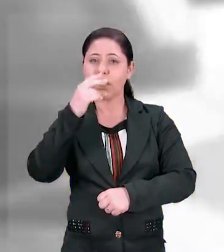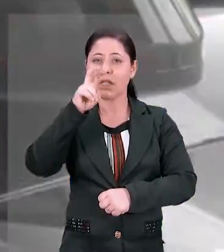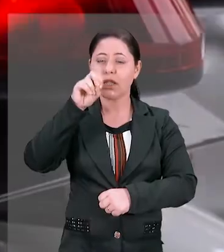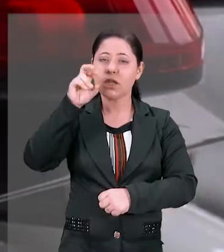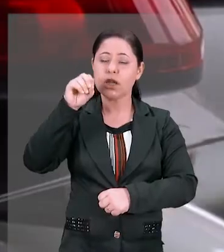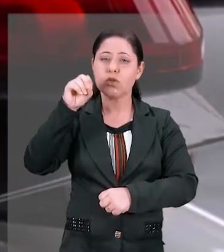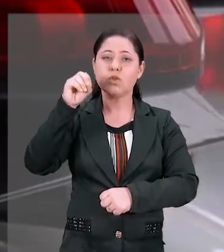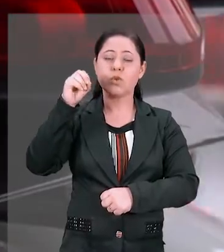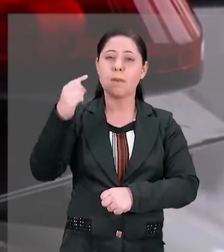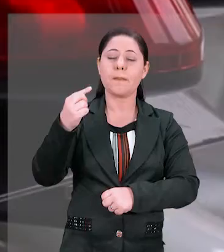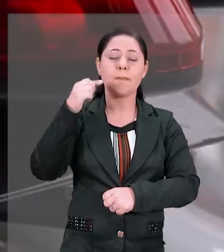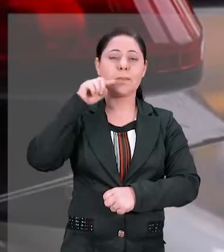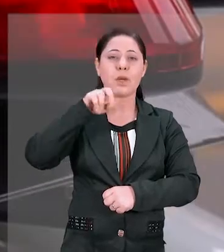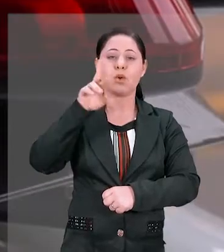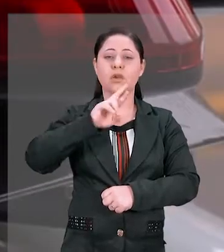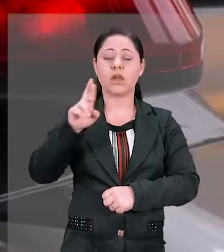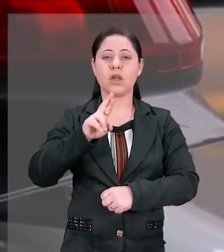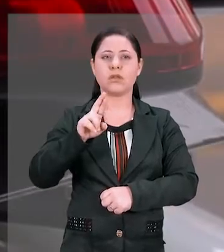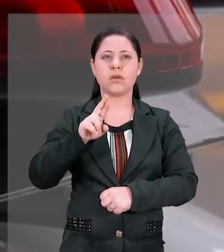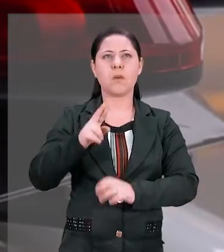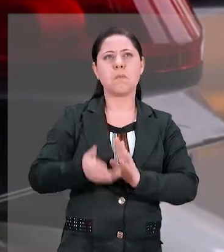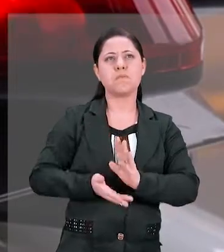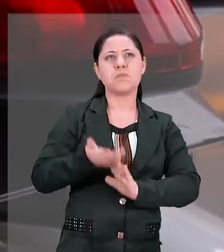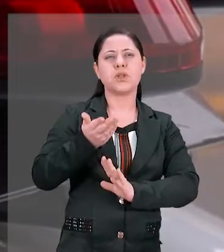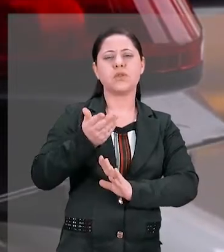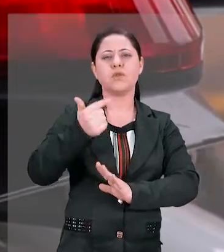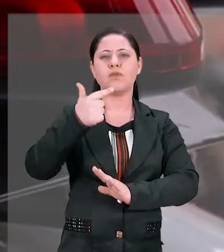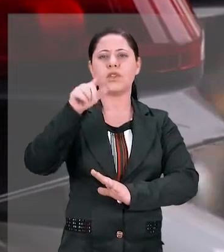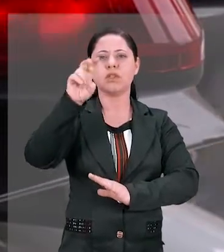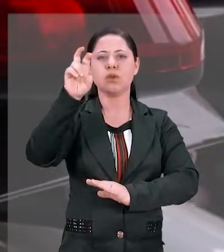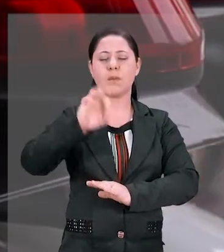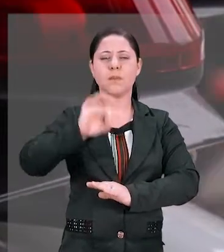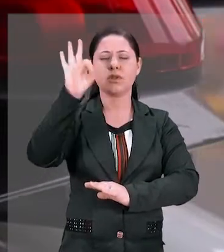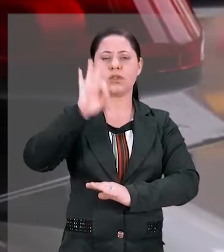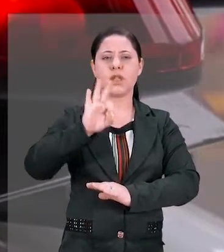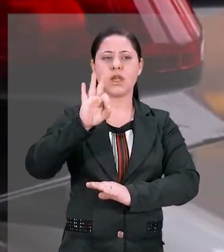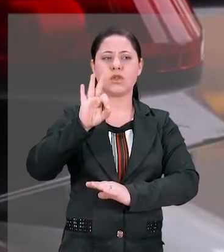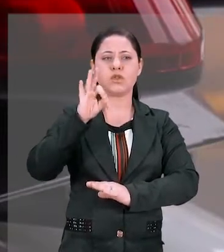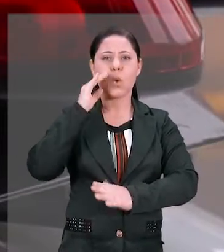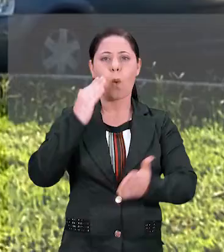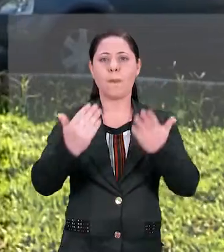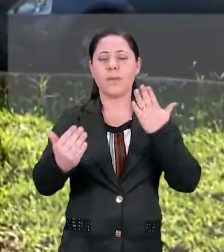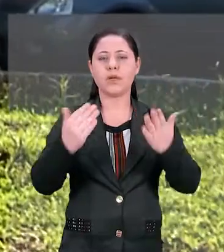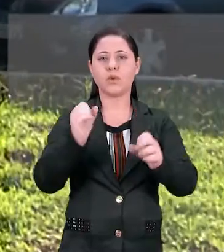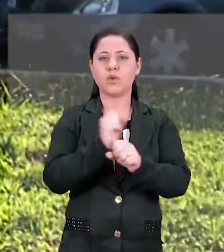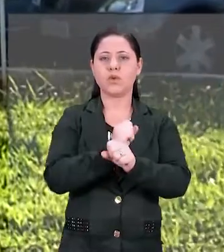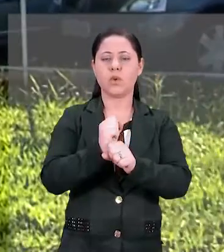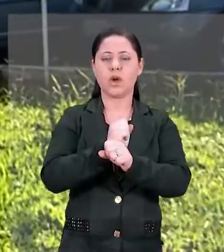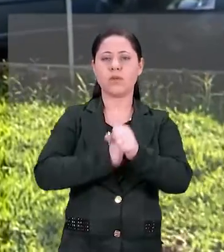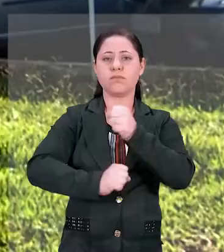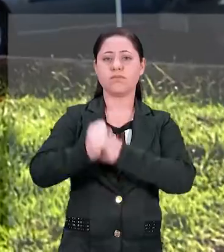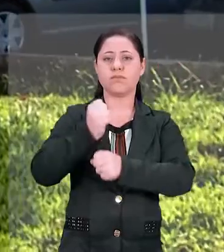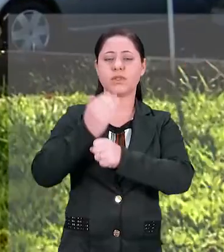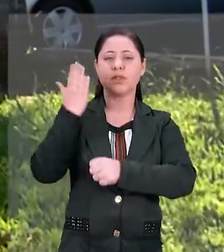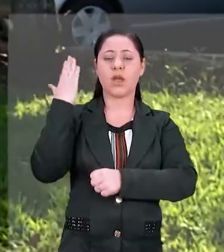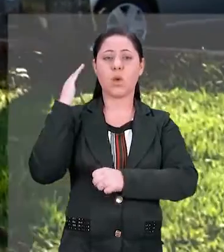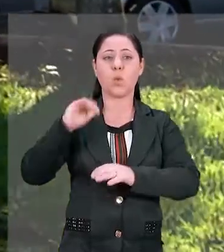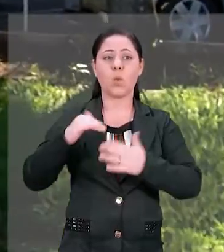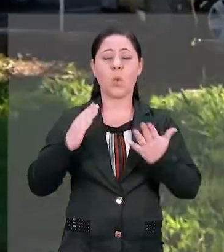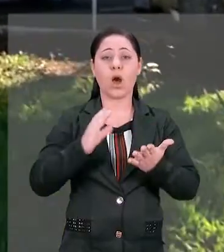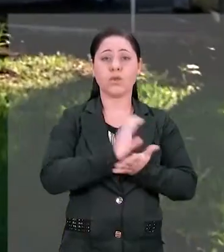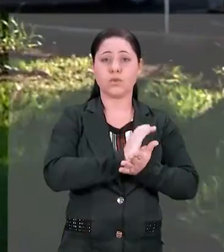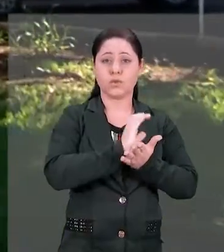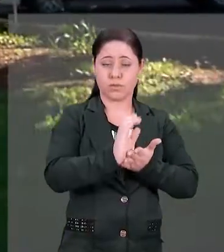Essa cifra teve um aumento de quase 25% em relação a 2018, quando o montante destinado